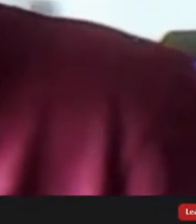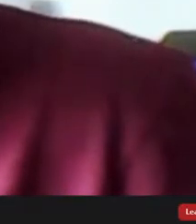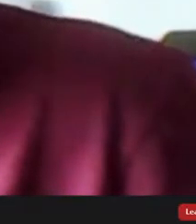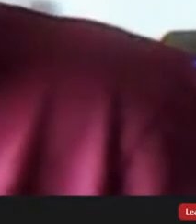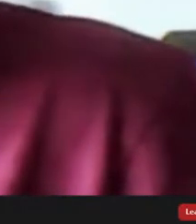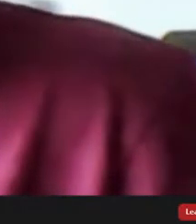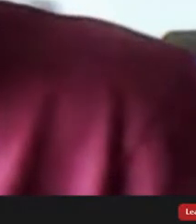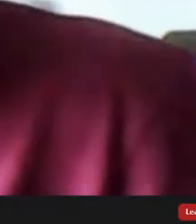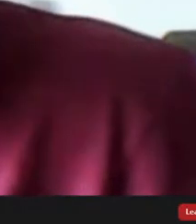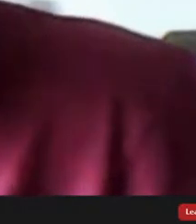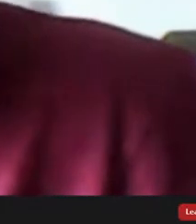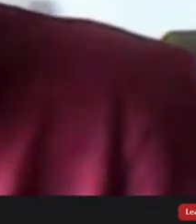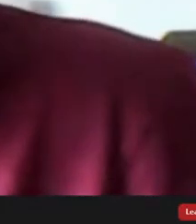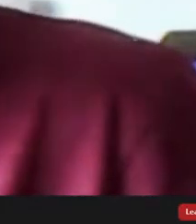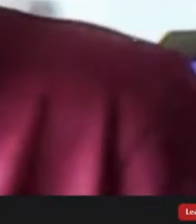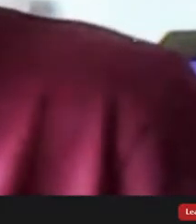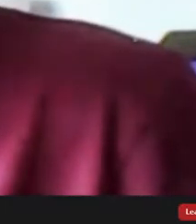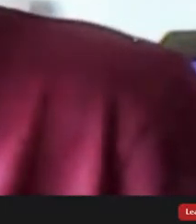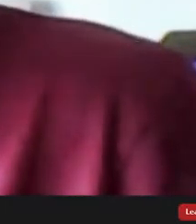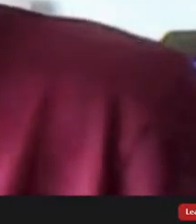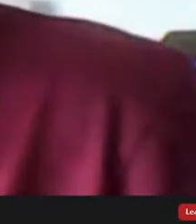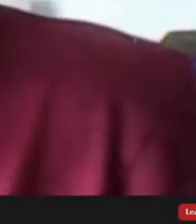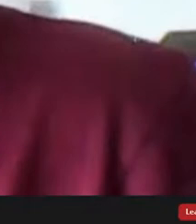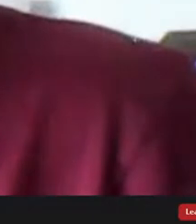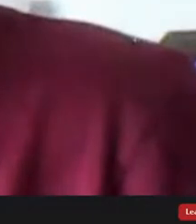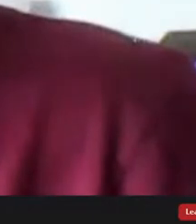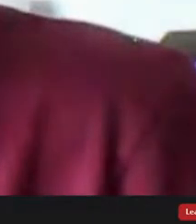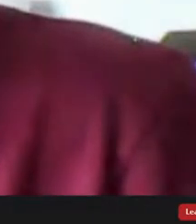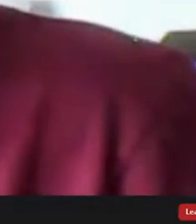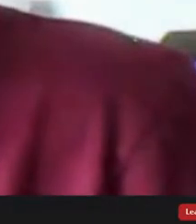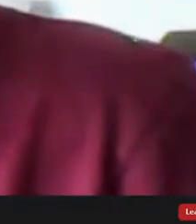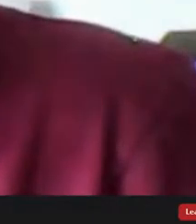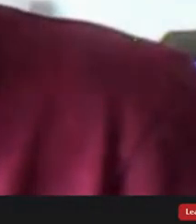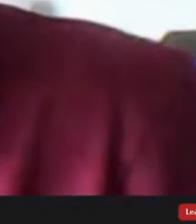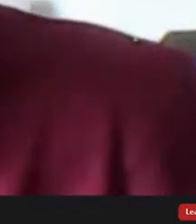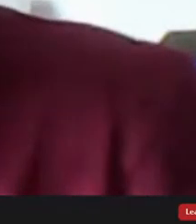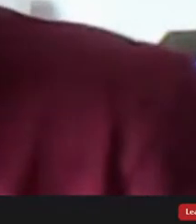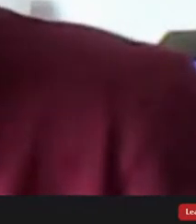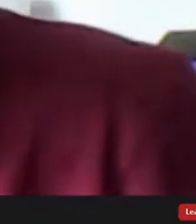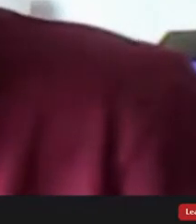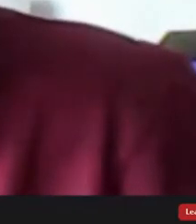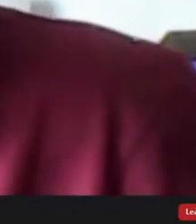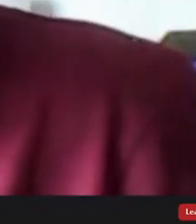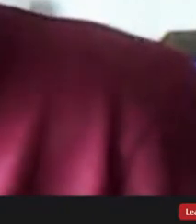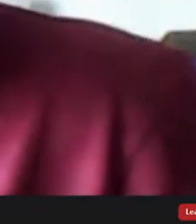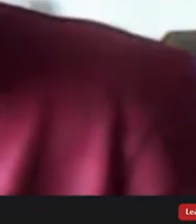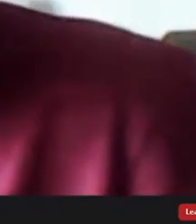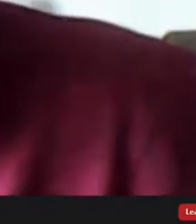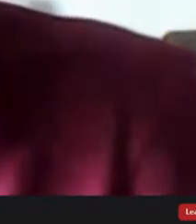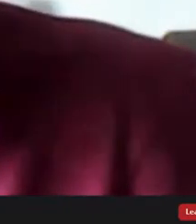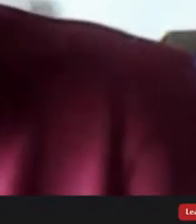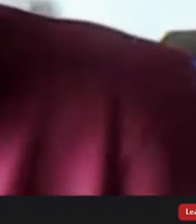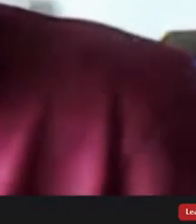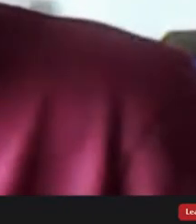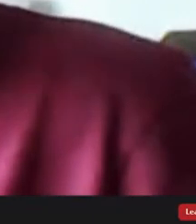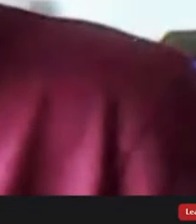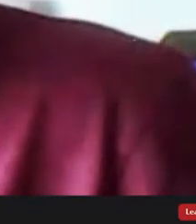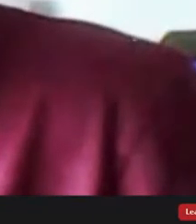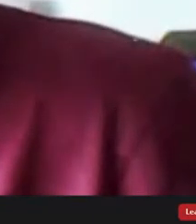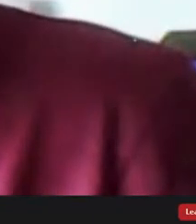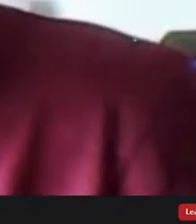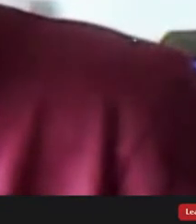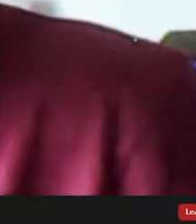nos contratos anteriores. Então, também gostaria de solicitar qual é o resultado, né,